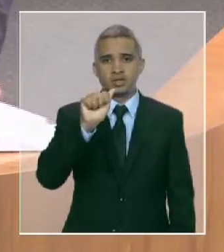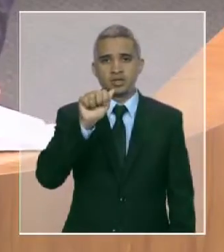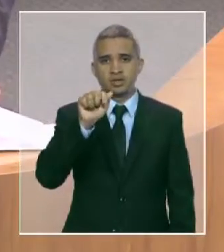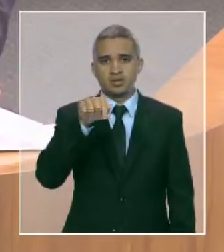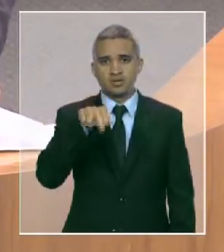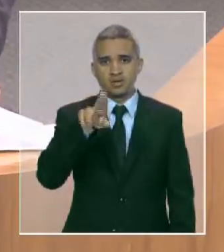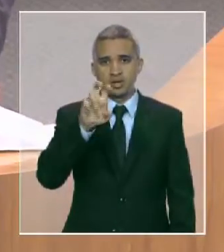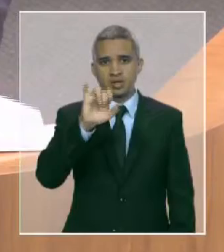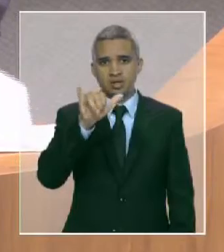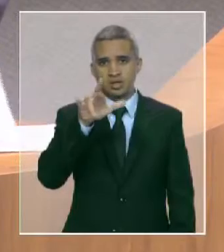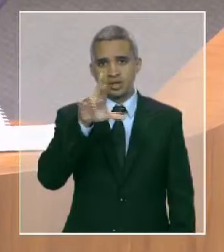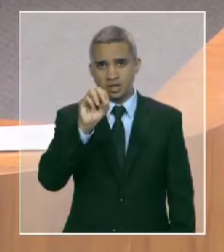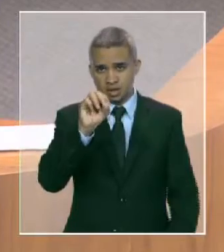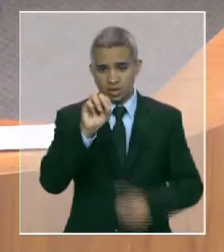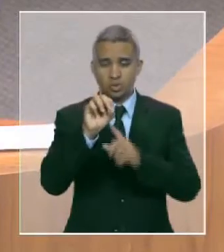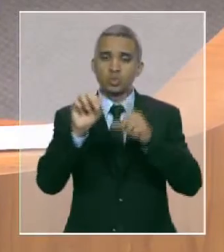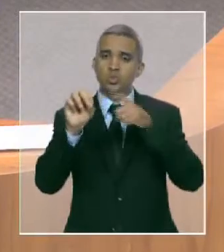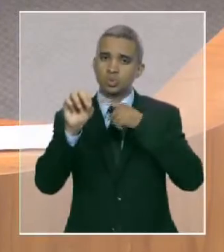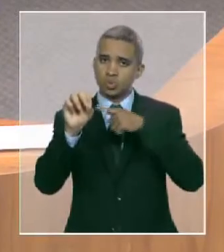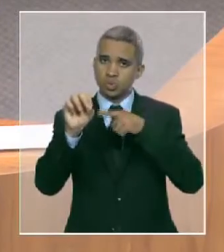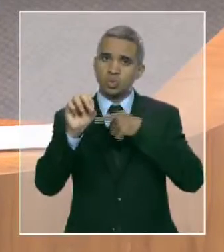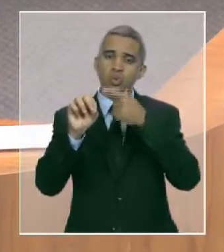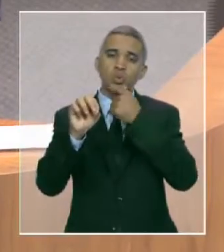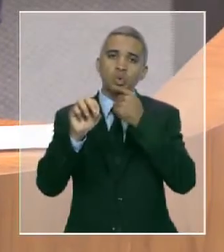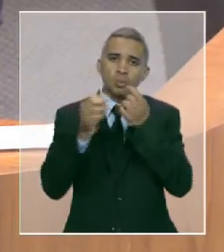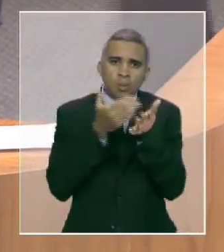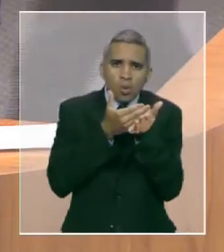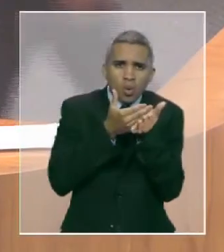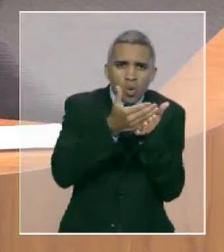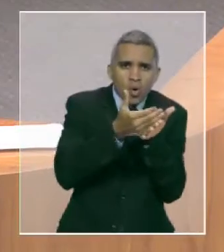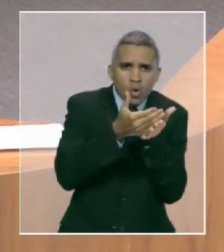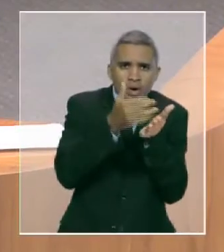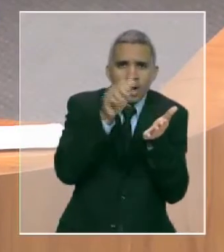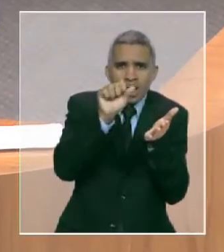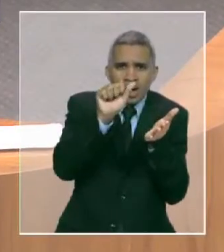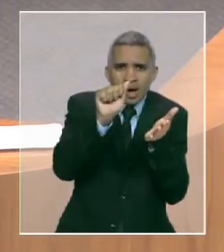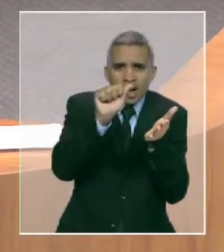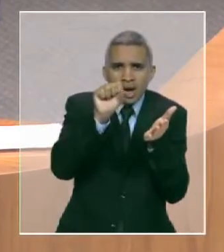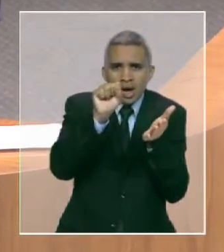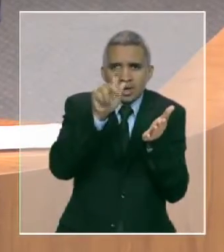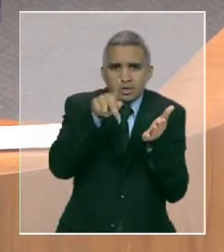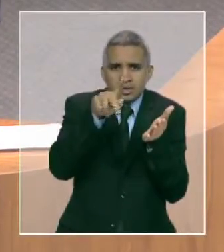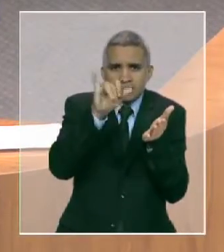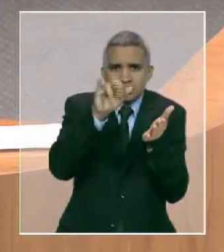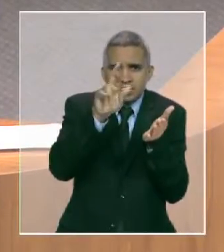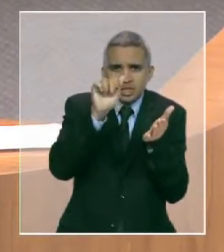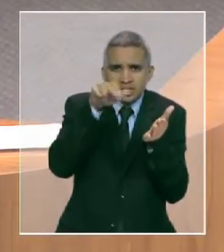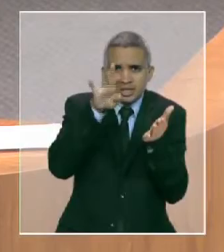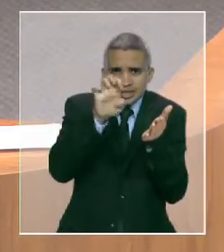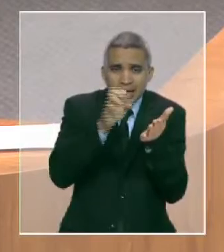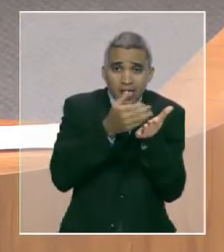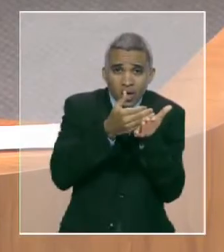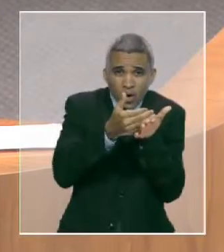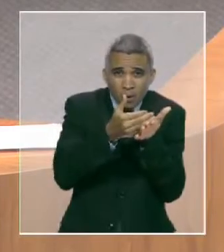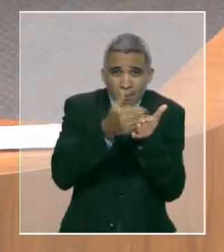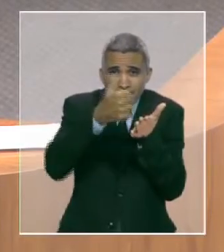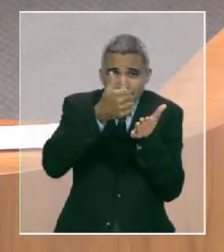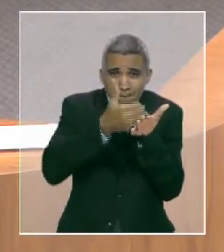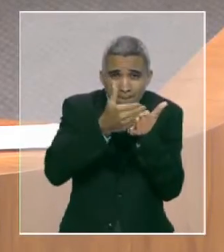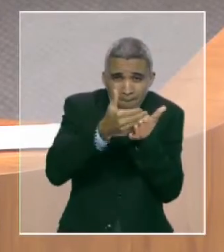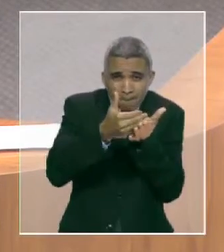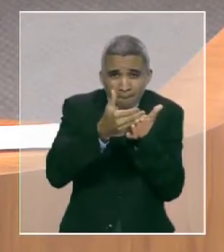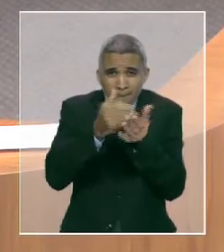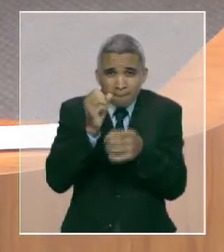intermediário, profissional, onde o aspirante, competidor iniciante ou de desempenho regular ou inferior no esporte de